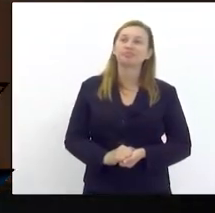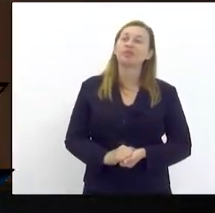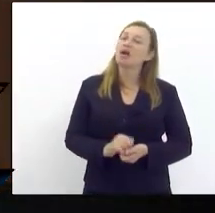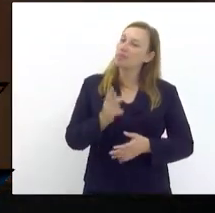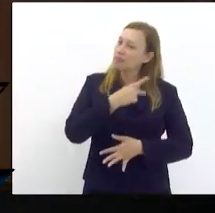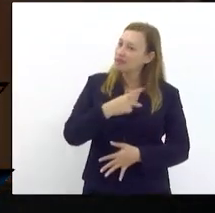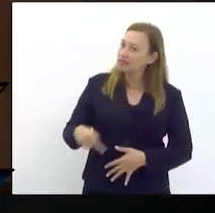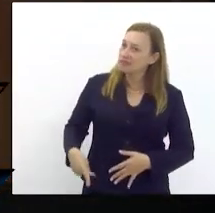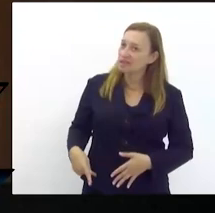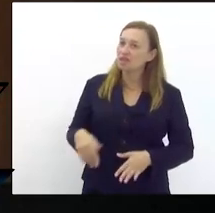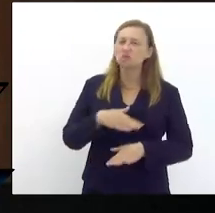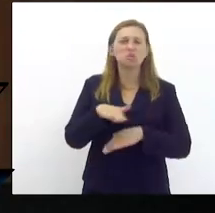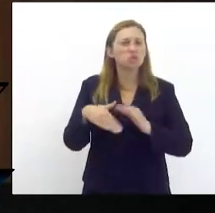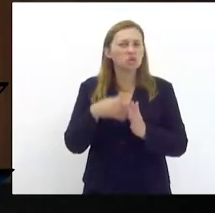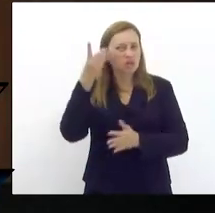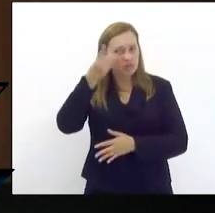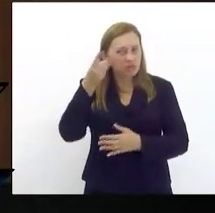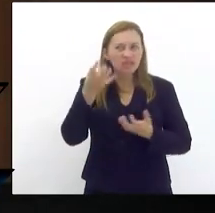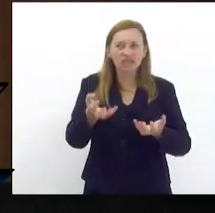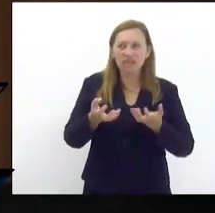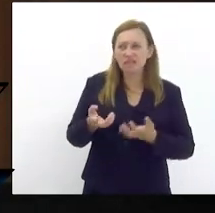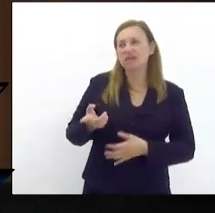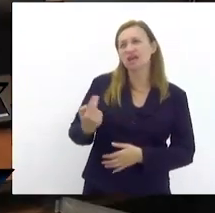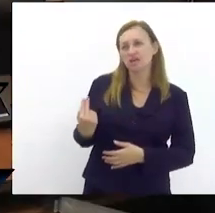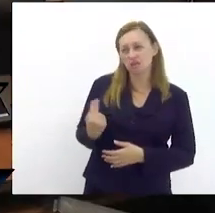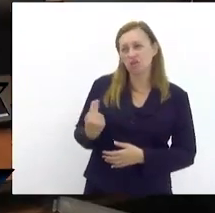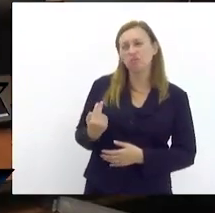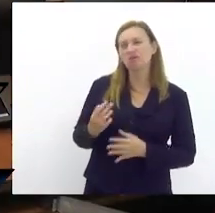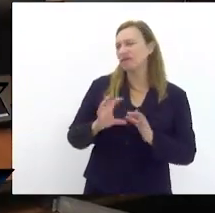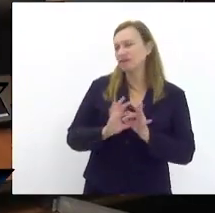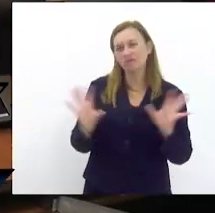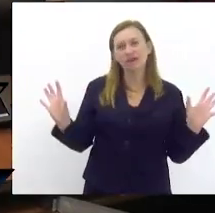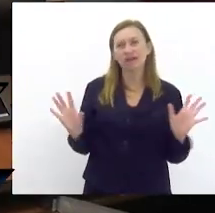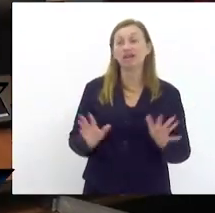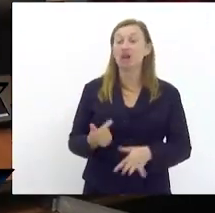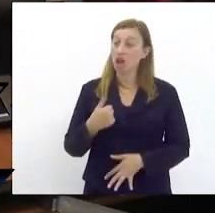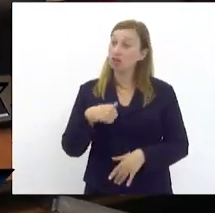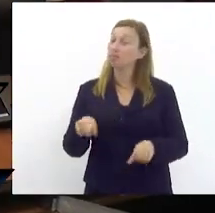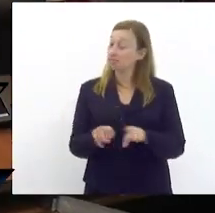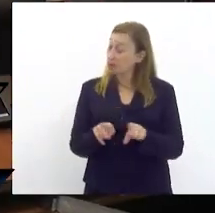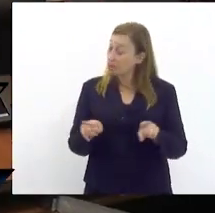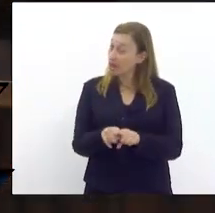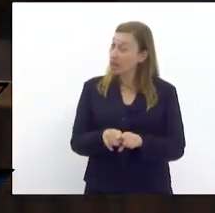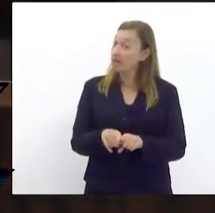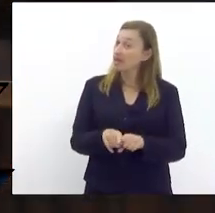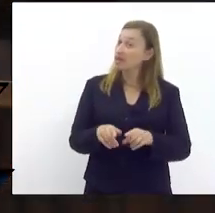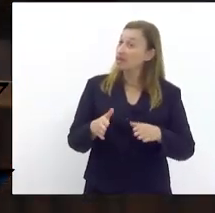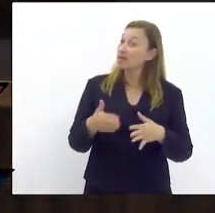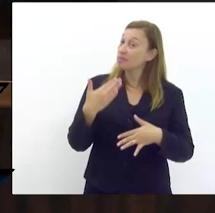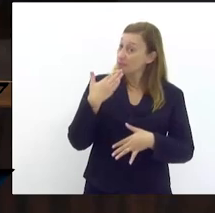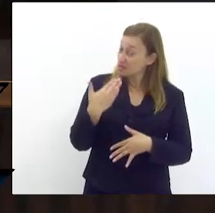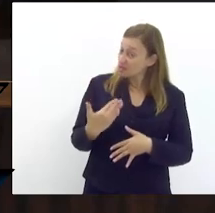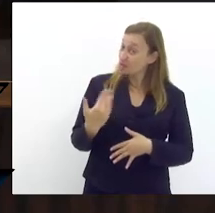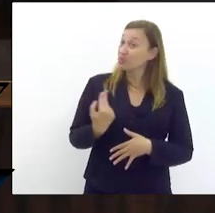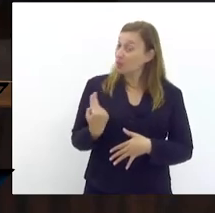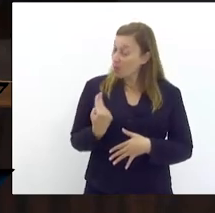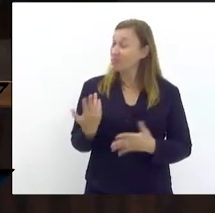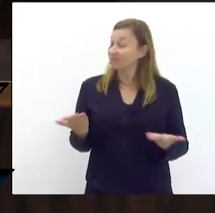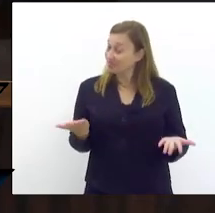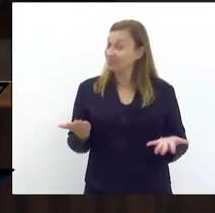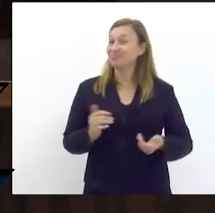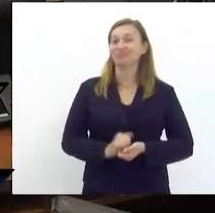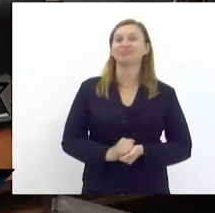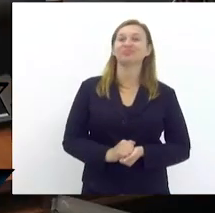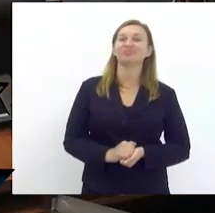é presidente todo aquele Deputado que fizesse nada por favor eu também então com toda a permissão do senhor também tá peço